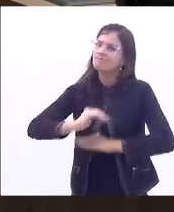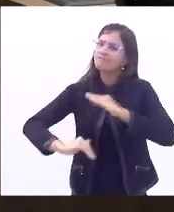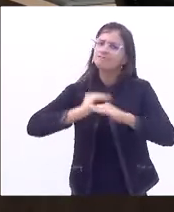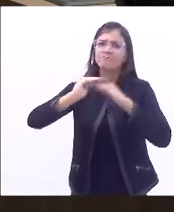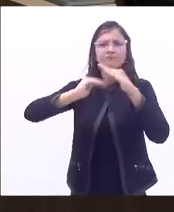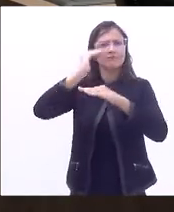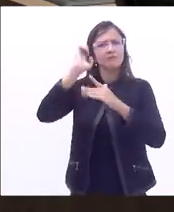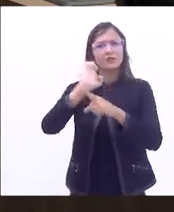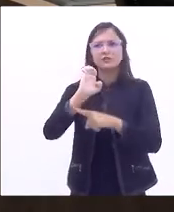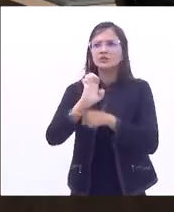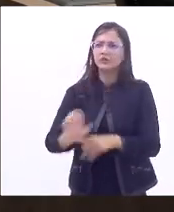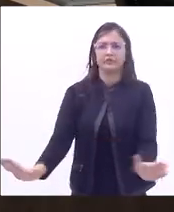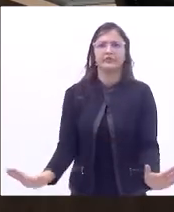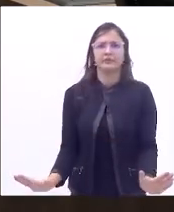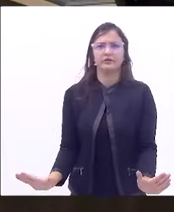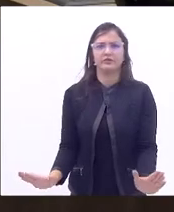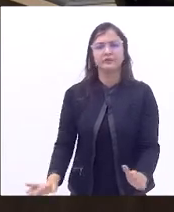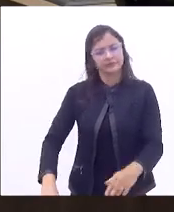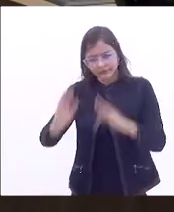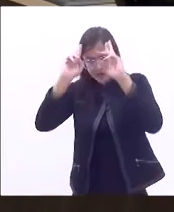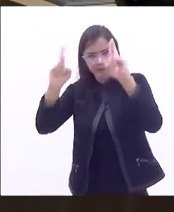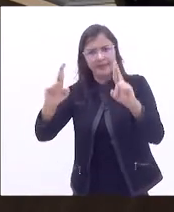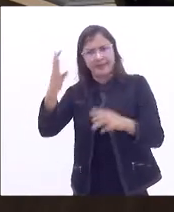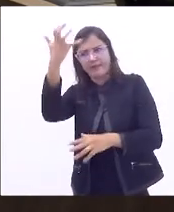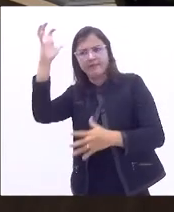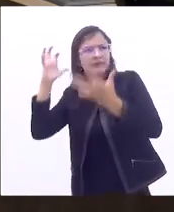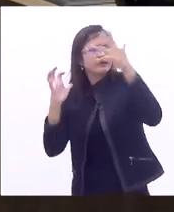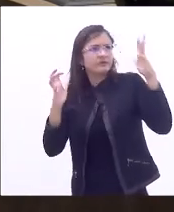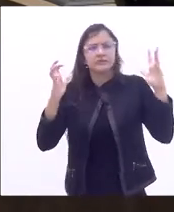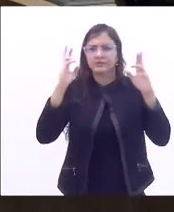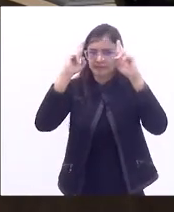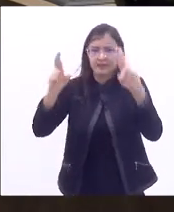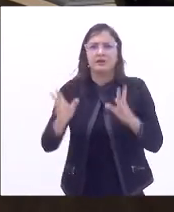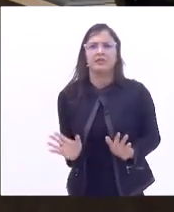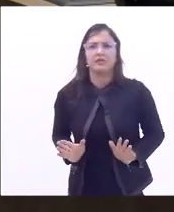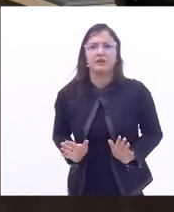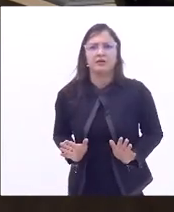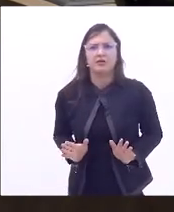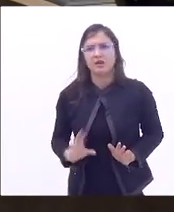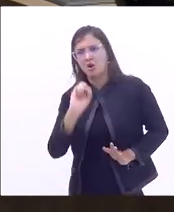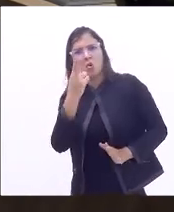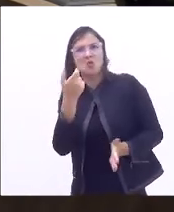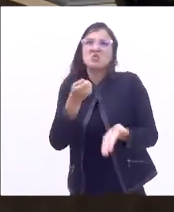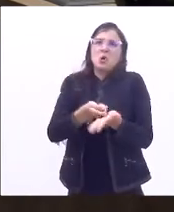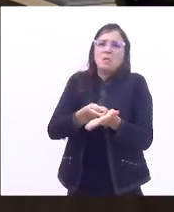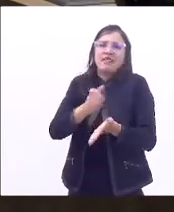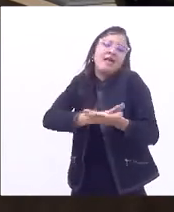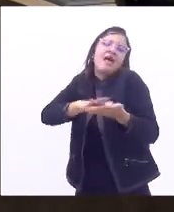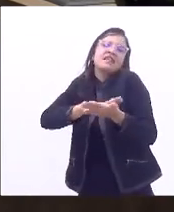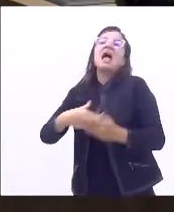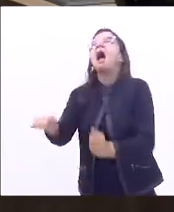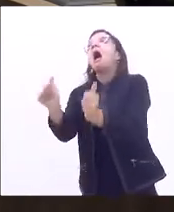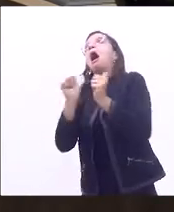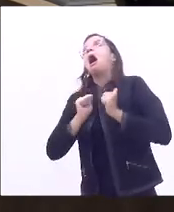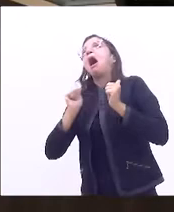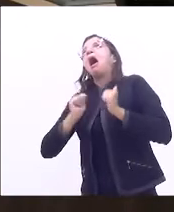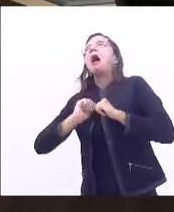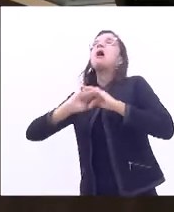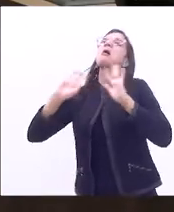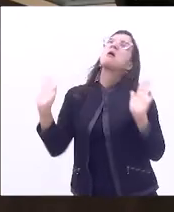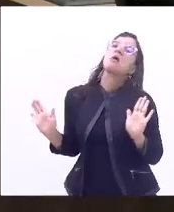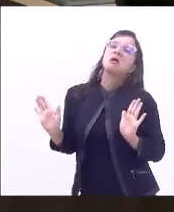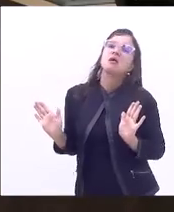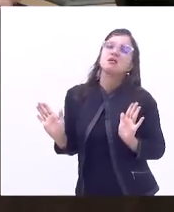estado minimamente respeite o meio ambiente, ou não vamos cobrar, ou vamos fazer a